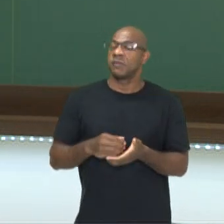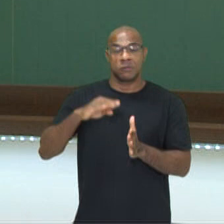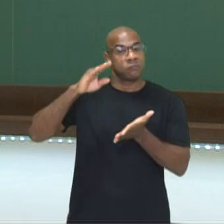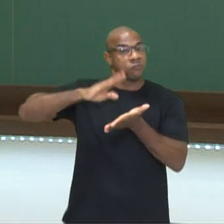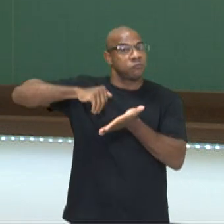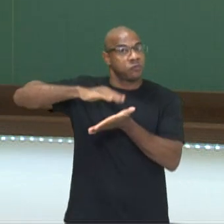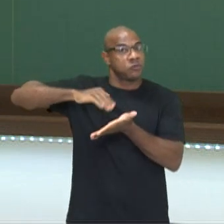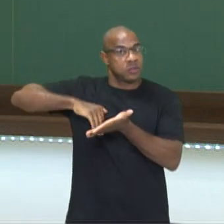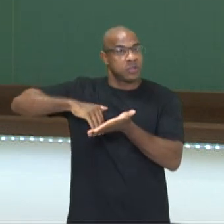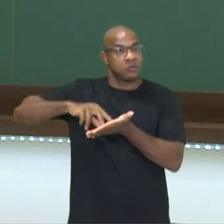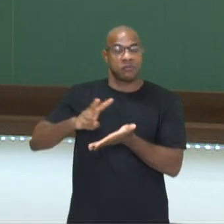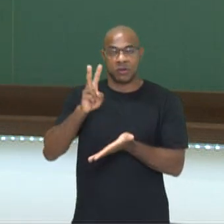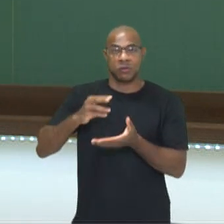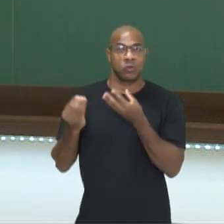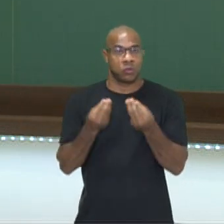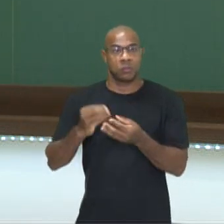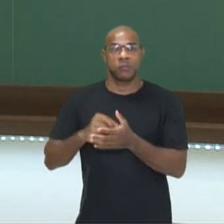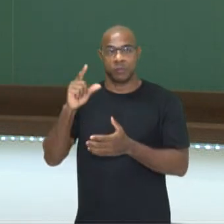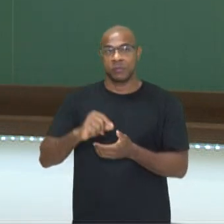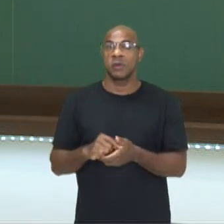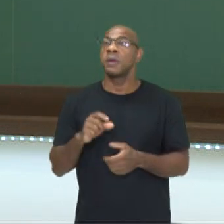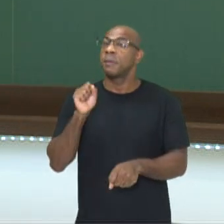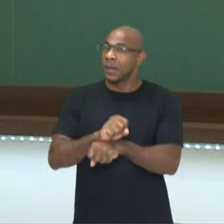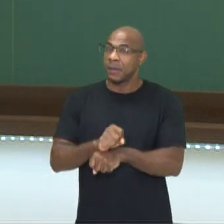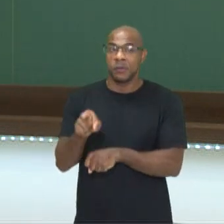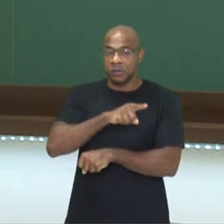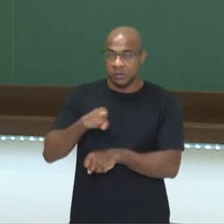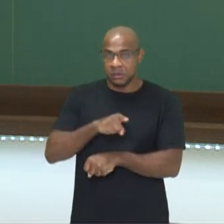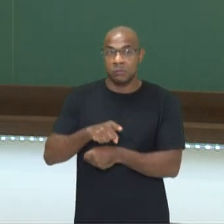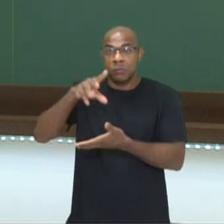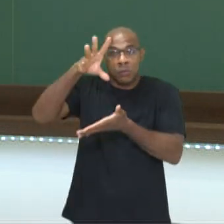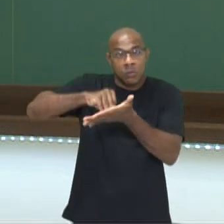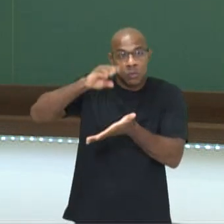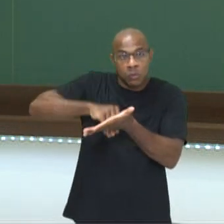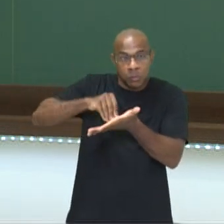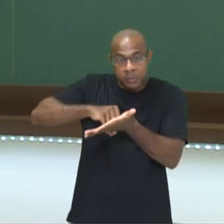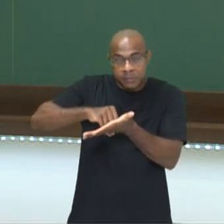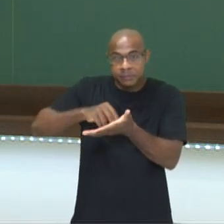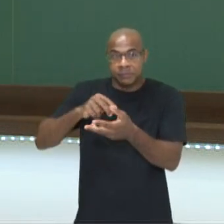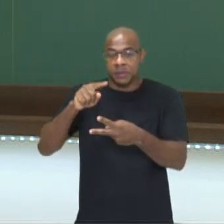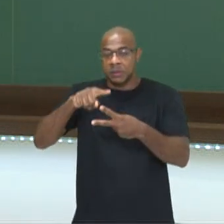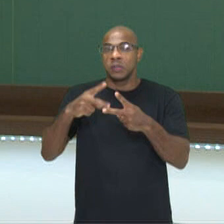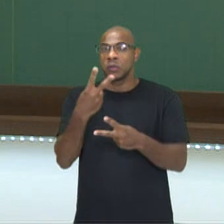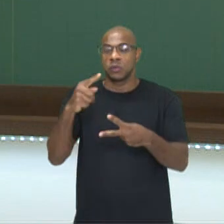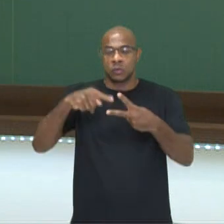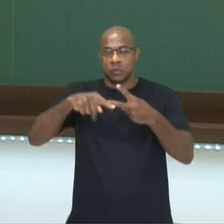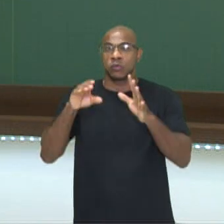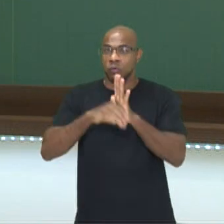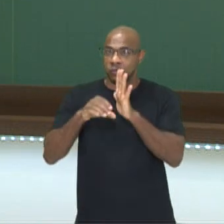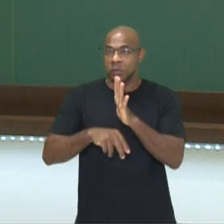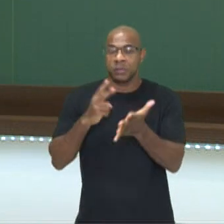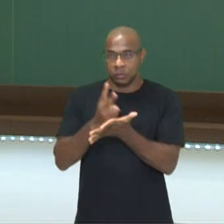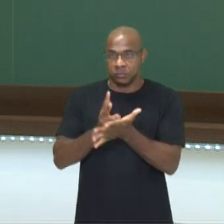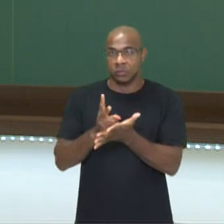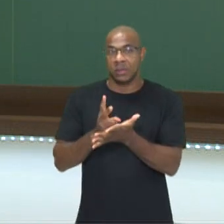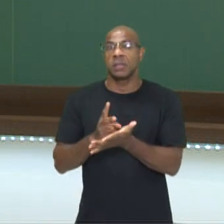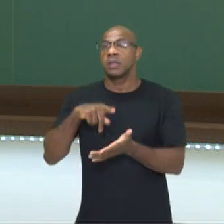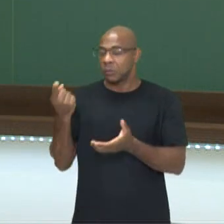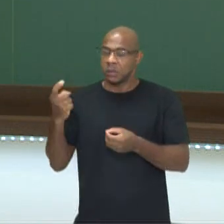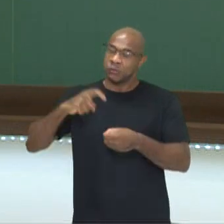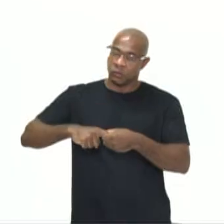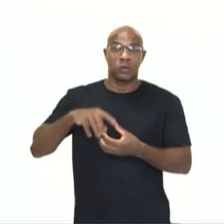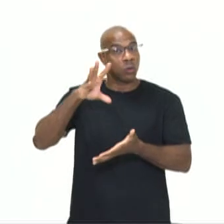pago. Agora, eu vou dar uma paradinha para você poder anotar esses dois conceitos e a gente poder continuar. Tá bom? E eu já